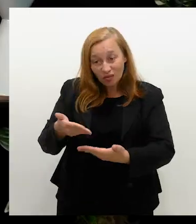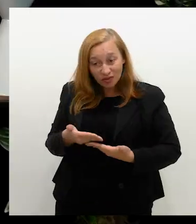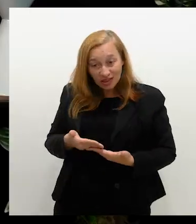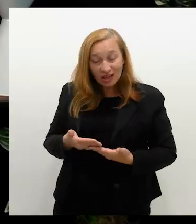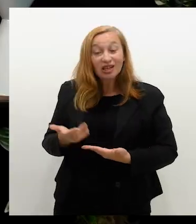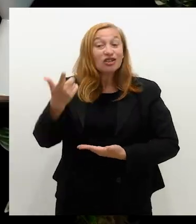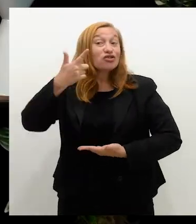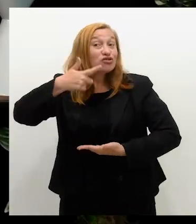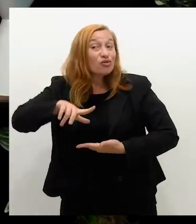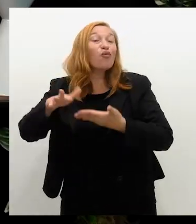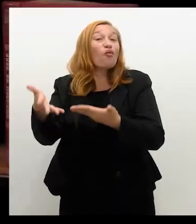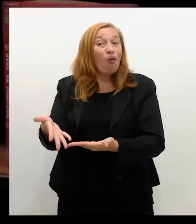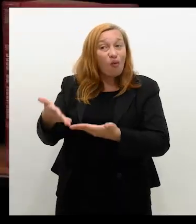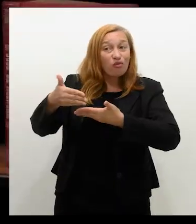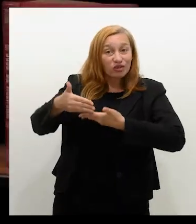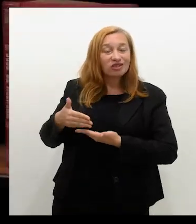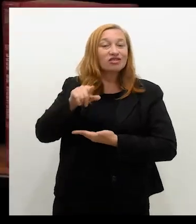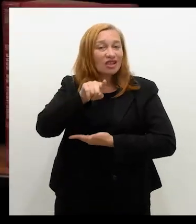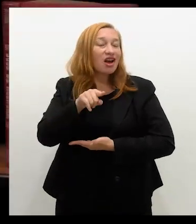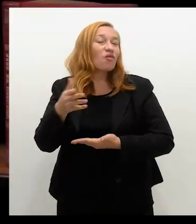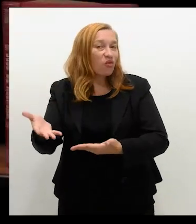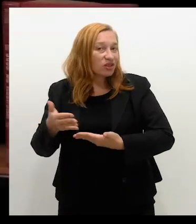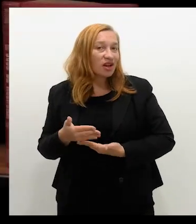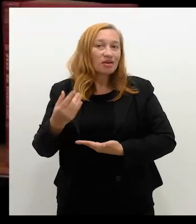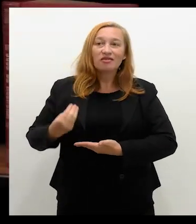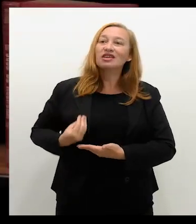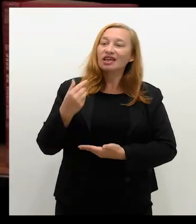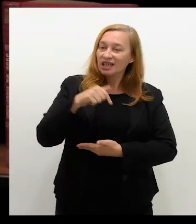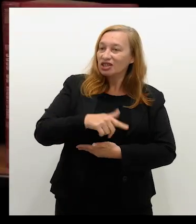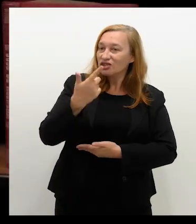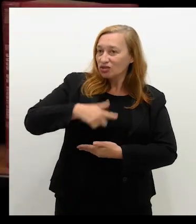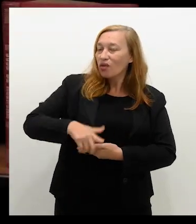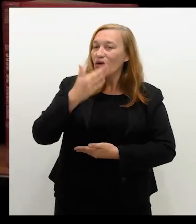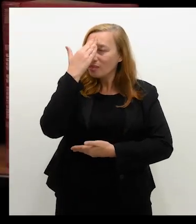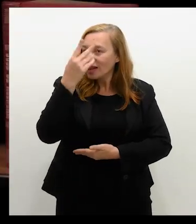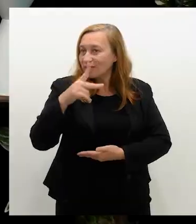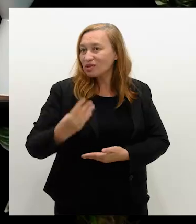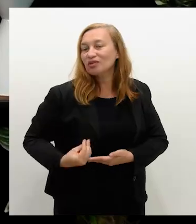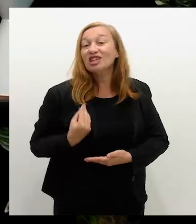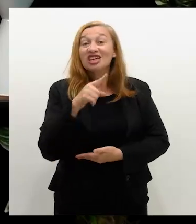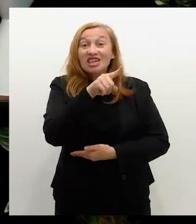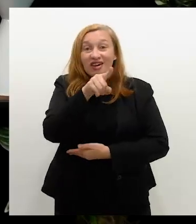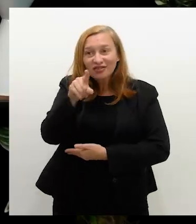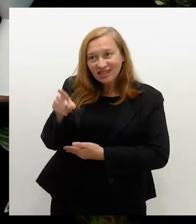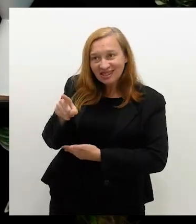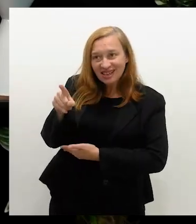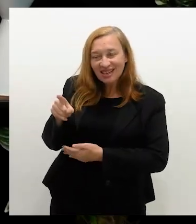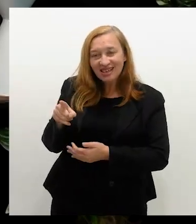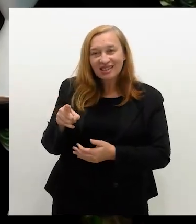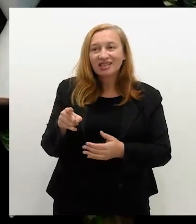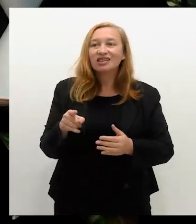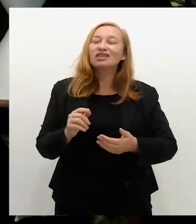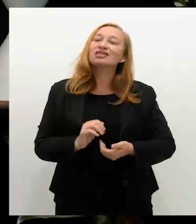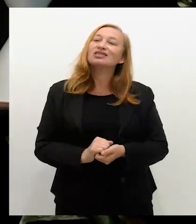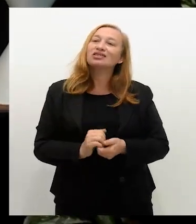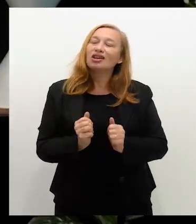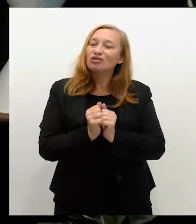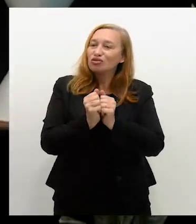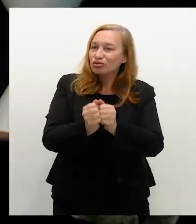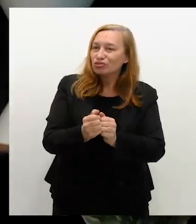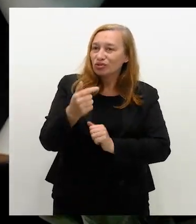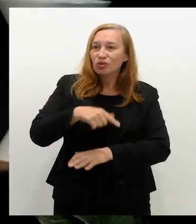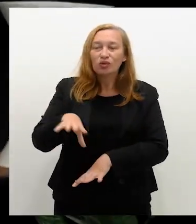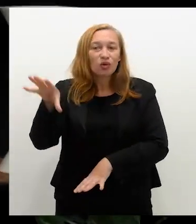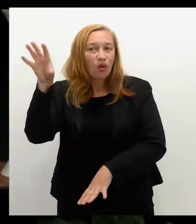convite, reforço que você está convidada para estar aqui conosco. Muito obrigada pela sua presença e a você que esteve conosco, os